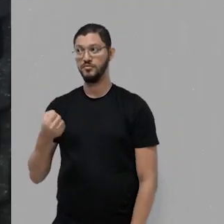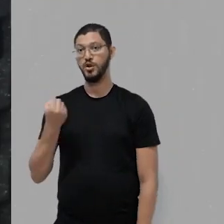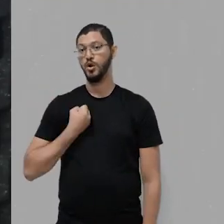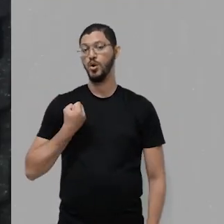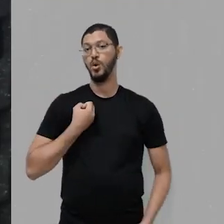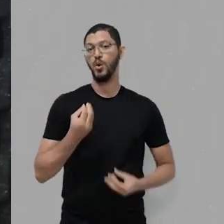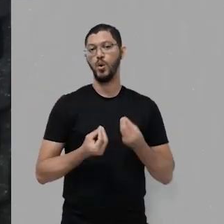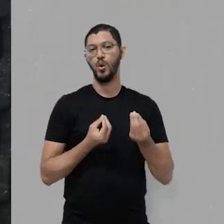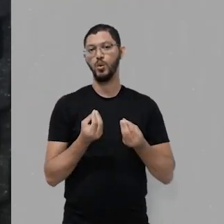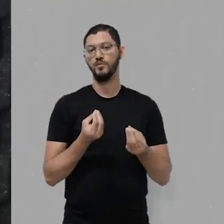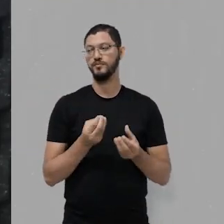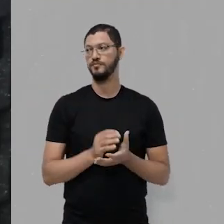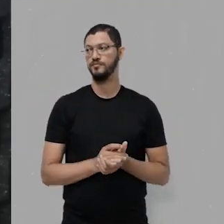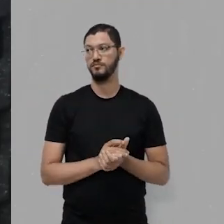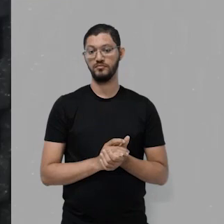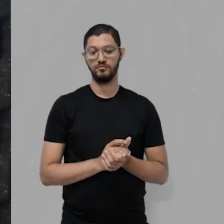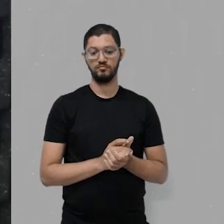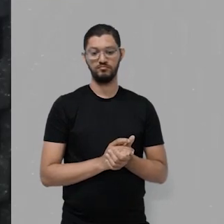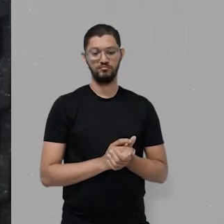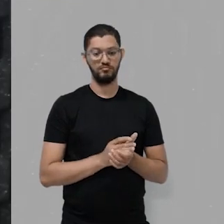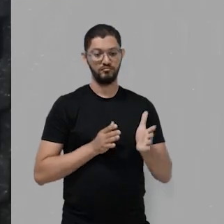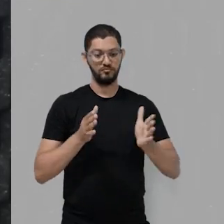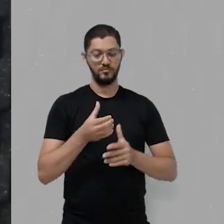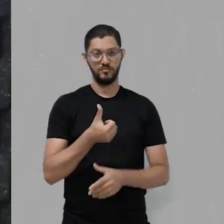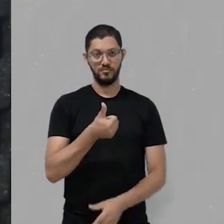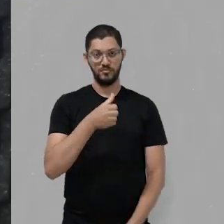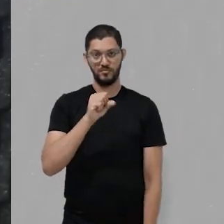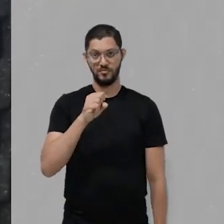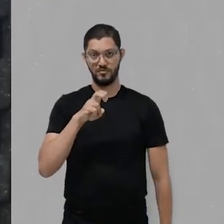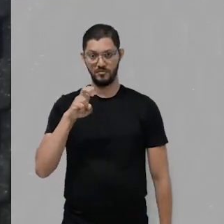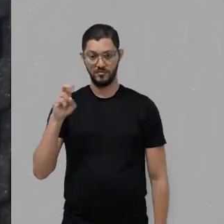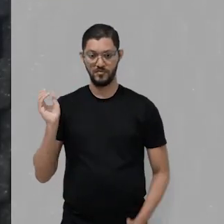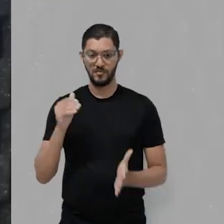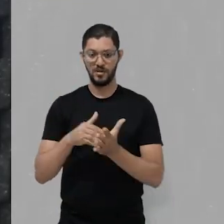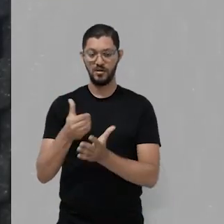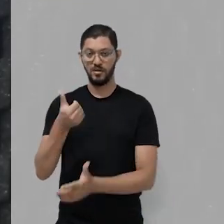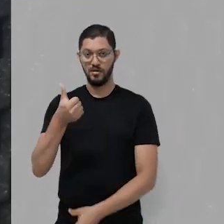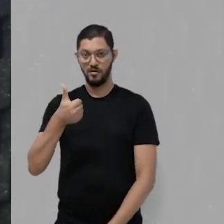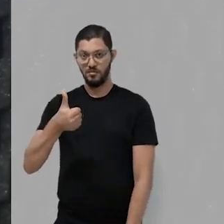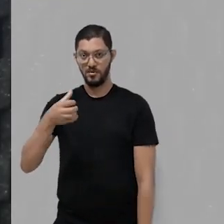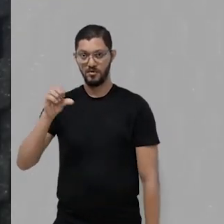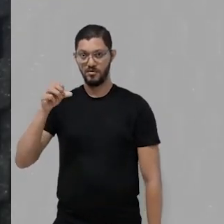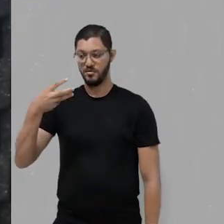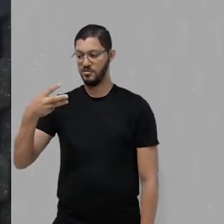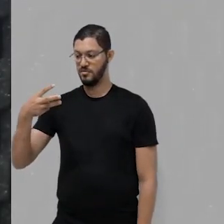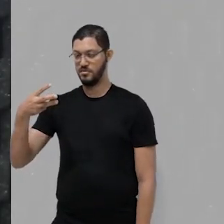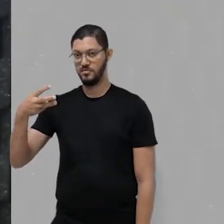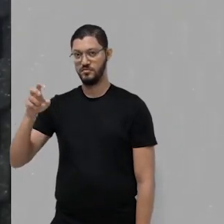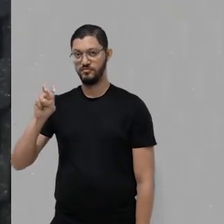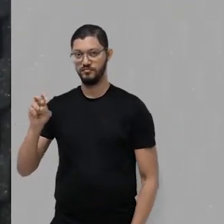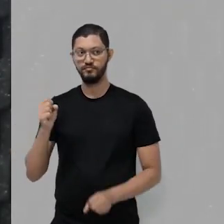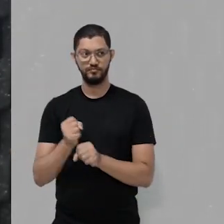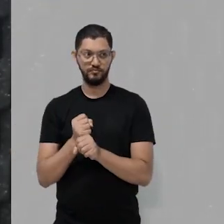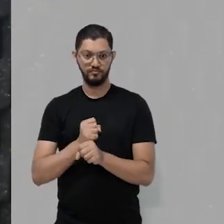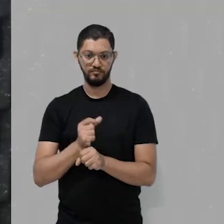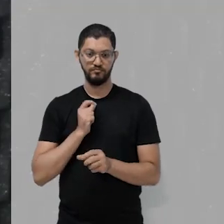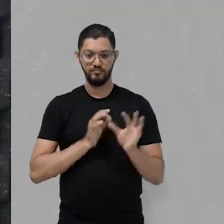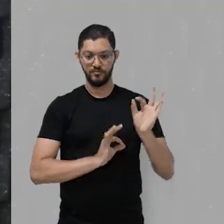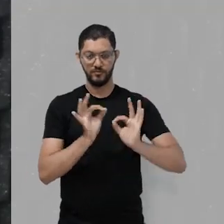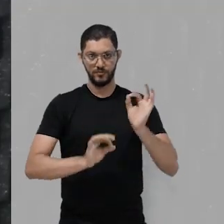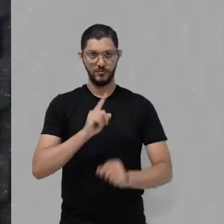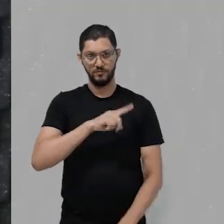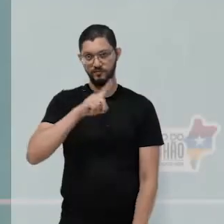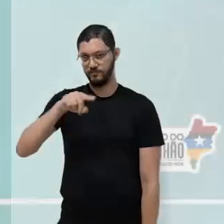foram coletados entre 1855 a 1935. Ok? E aí foi montado